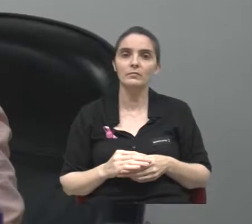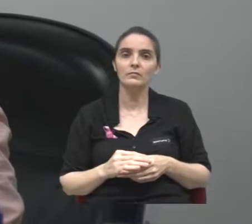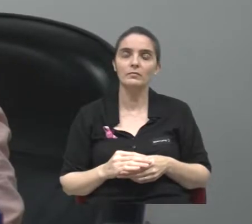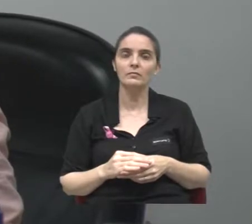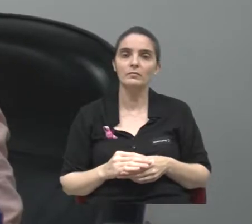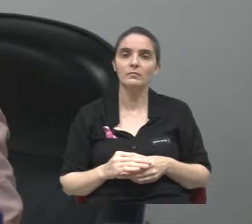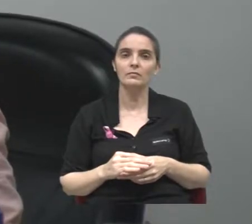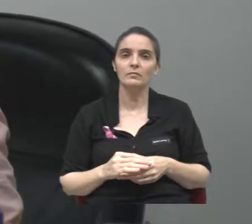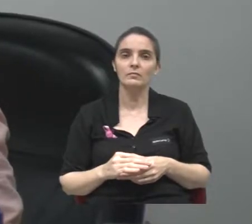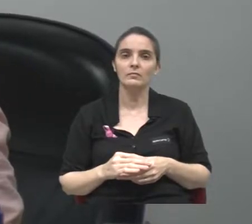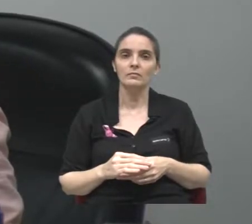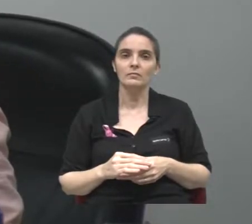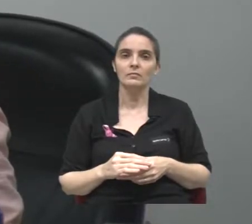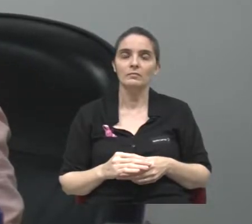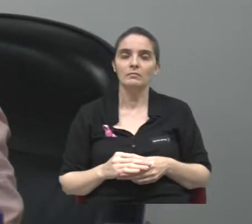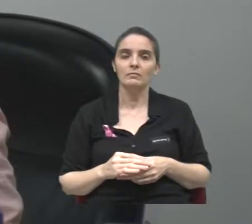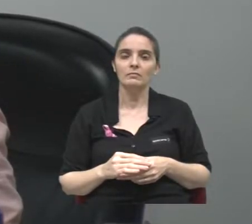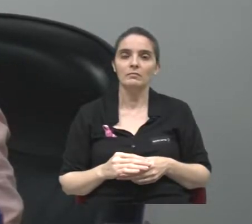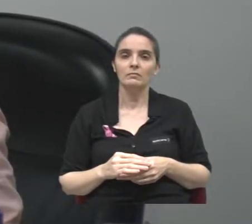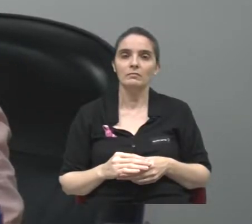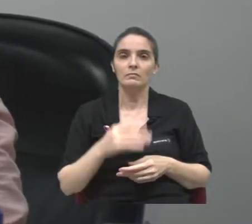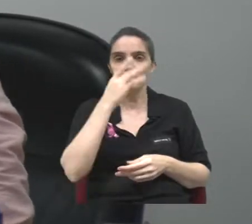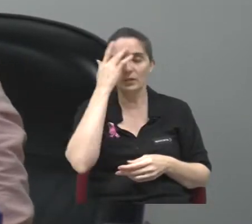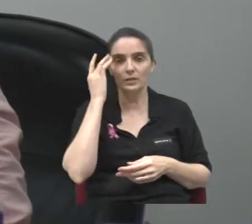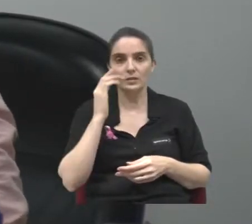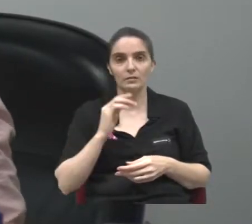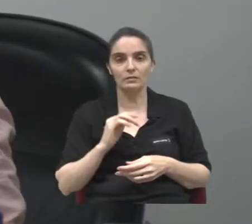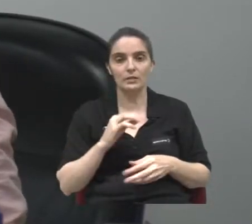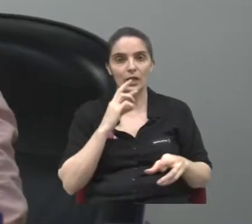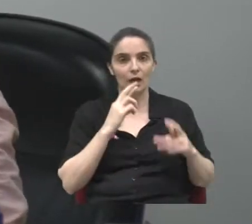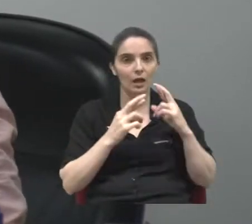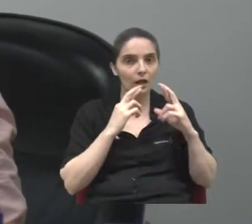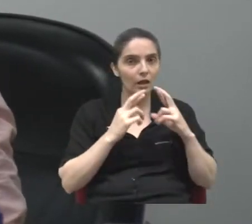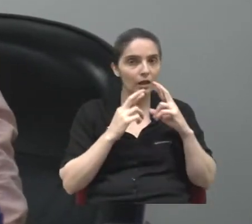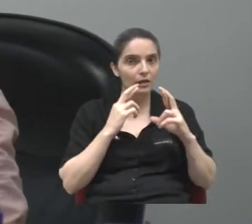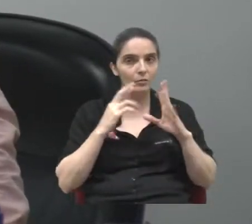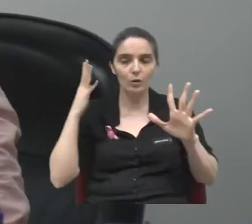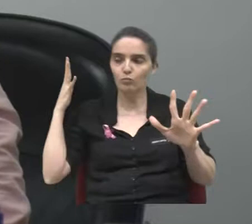pela reclamação era zerada, a população praticamente